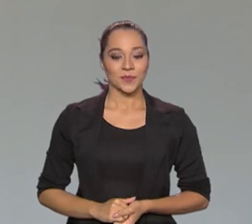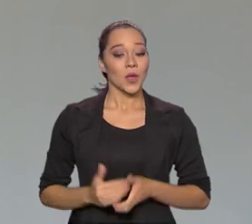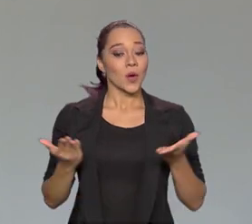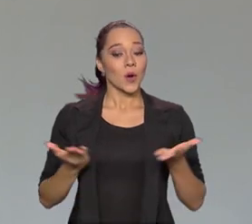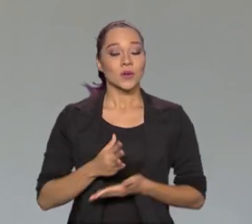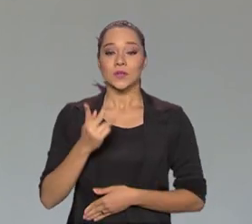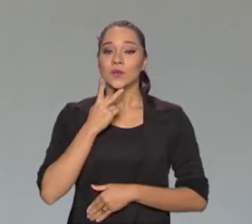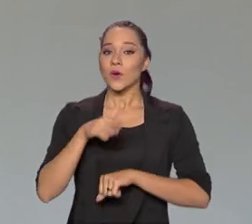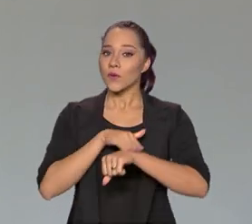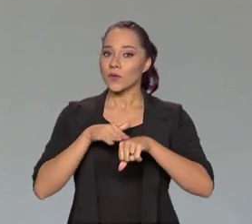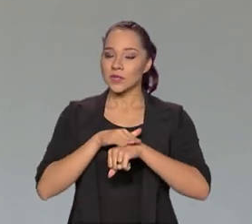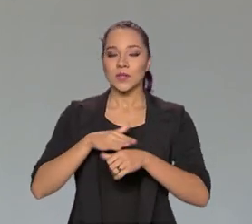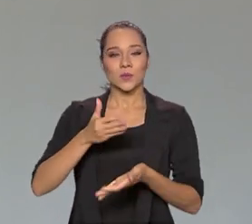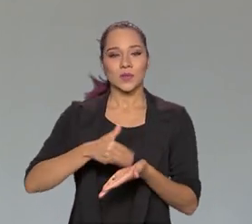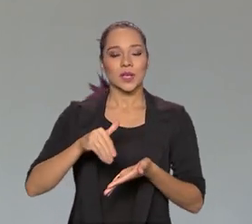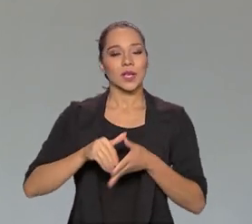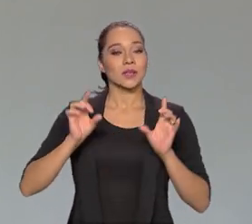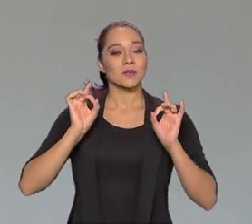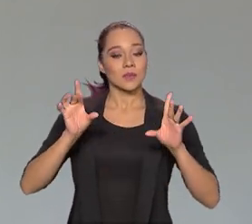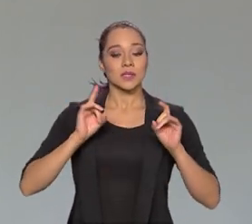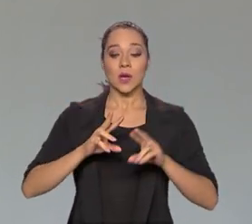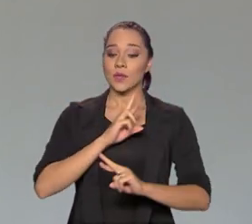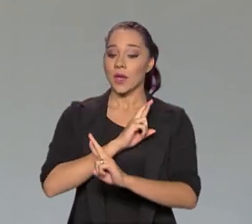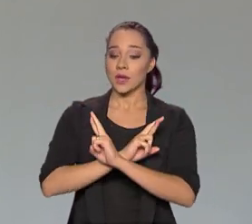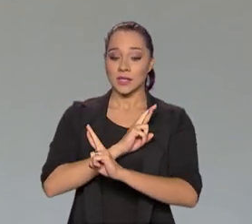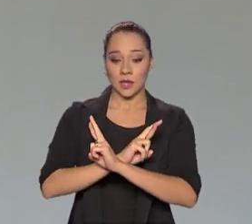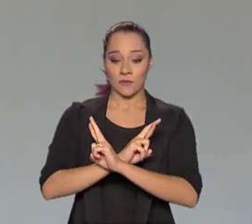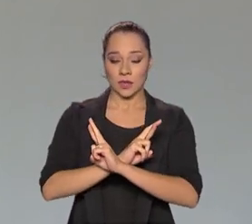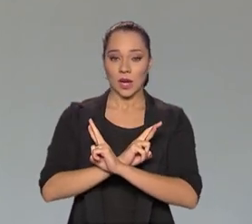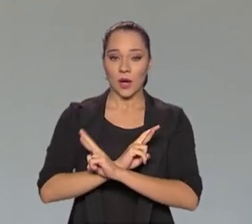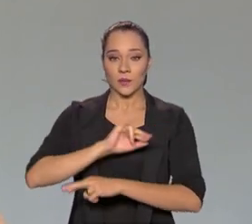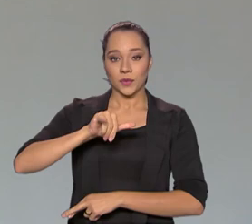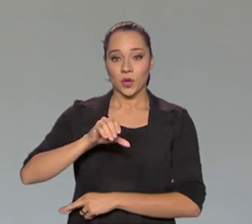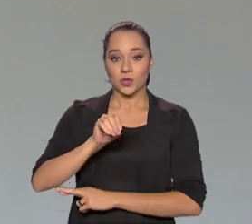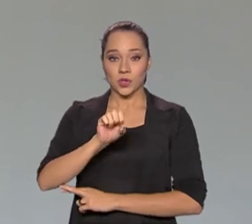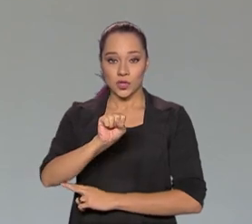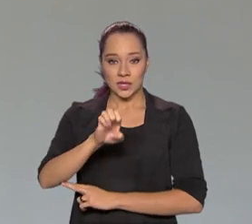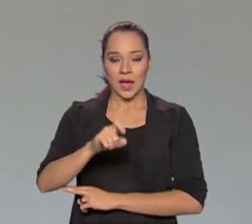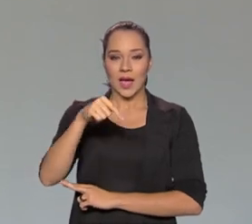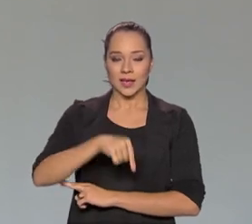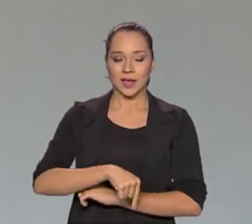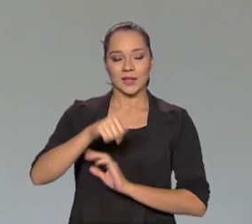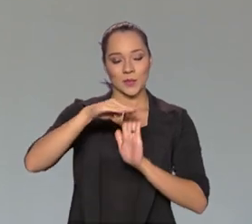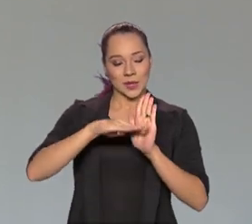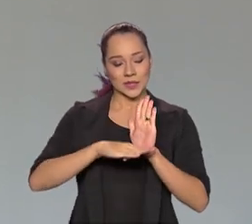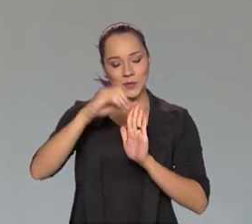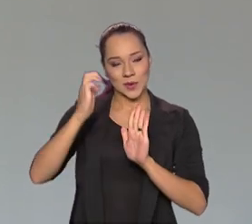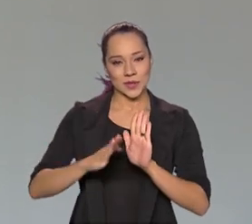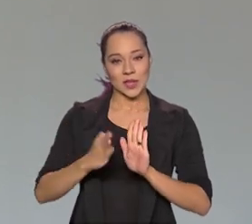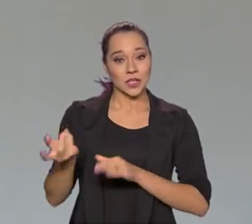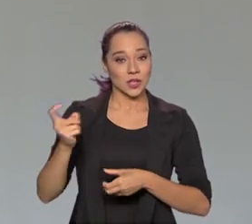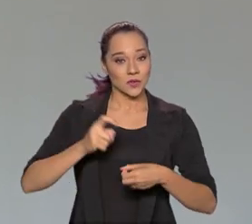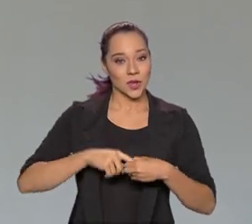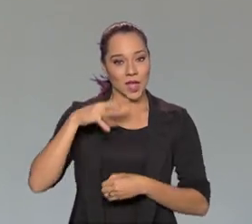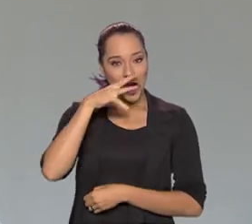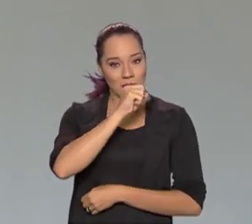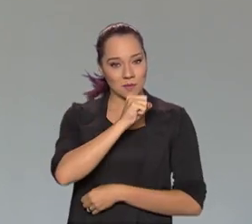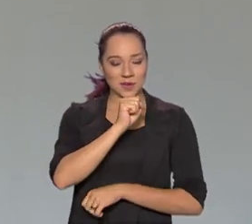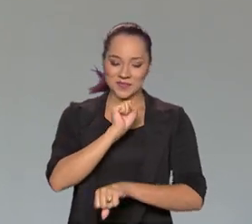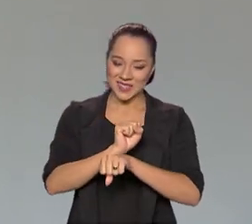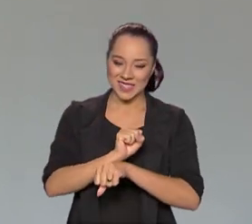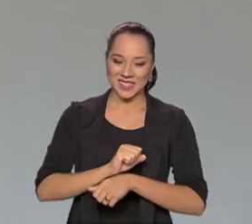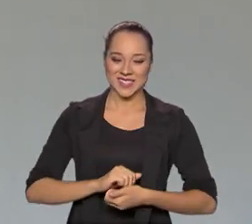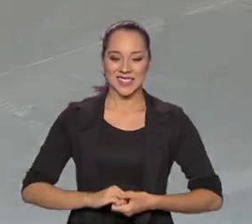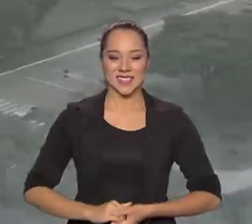Hoje estamos conversando com o secretário especial da Receita Federal, José Tostes, aqui no Brasil em Pauta. Voltamos já, não saia